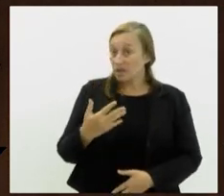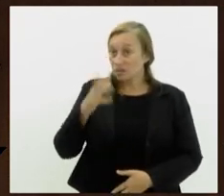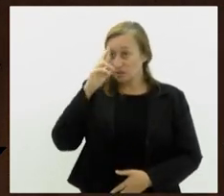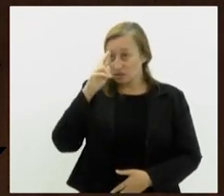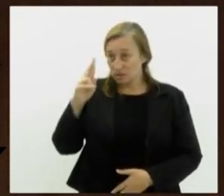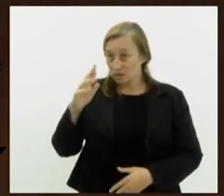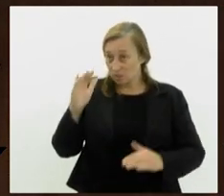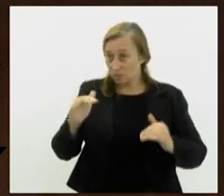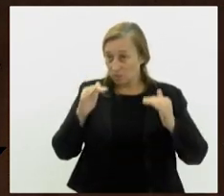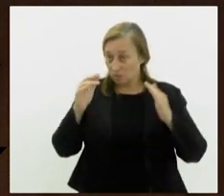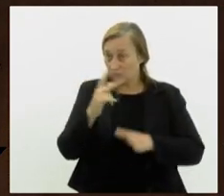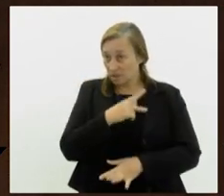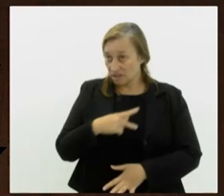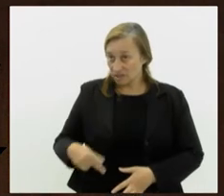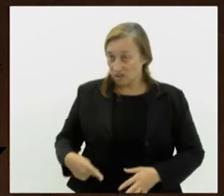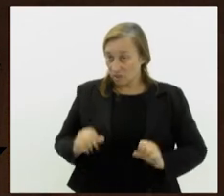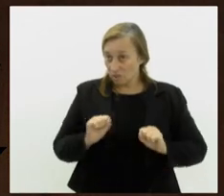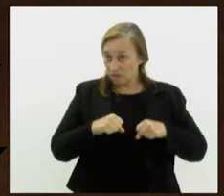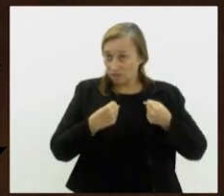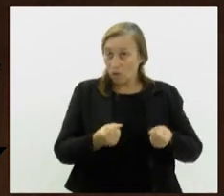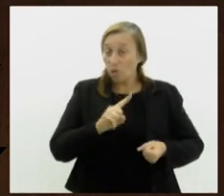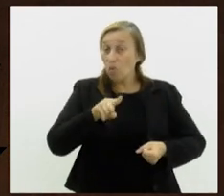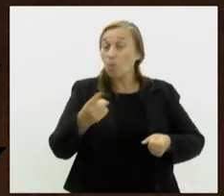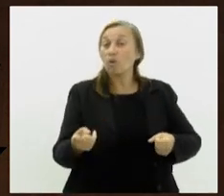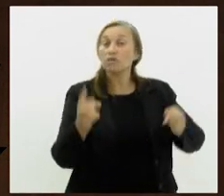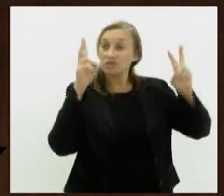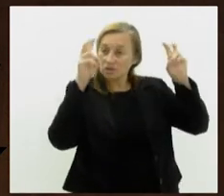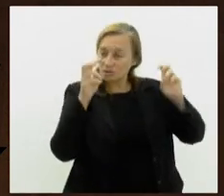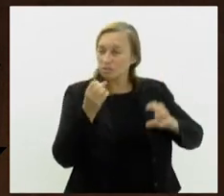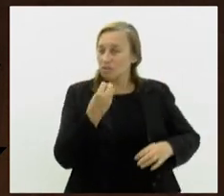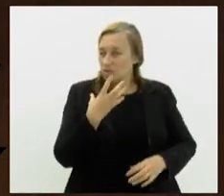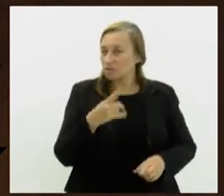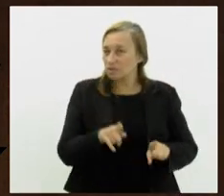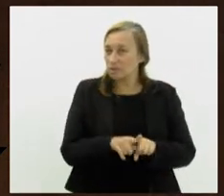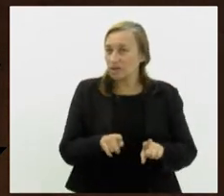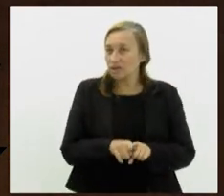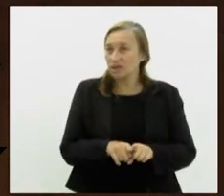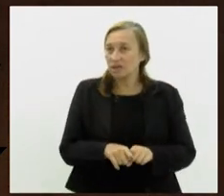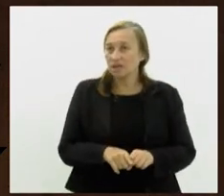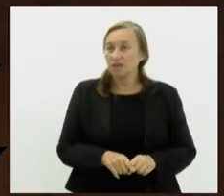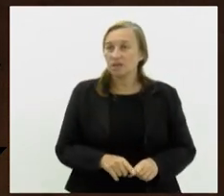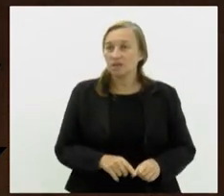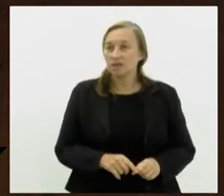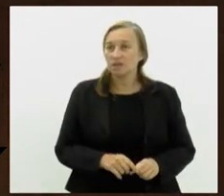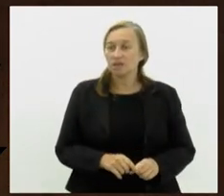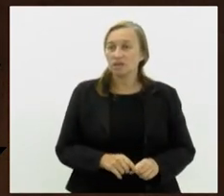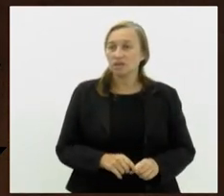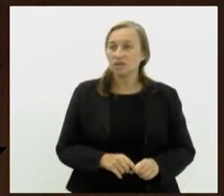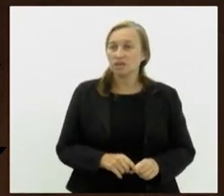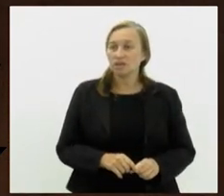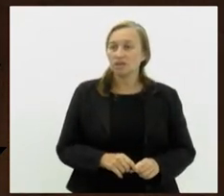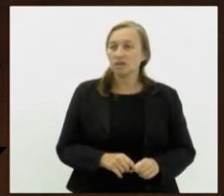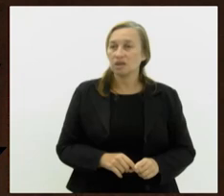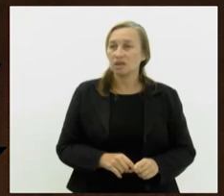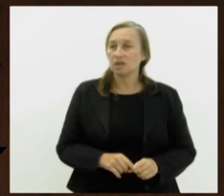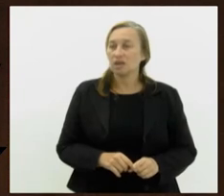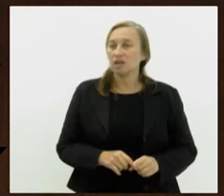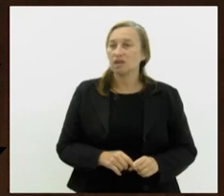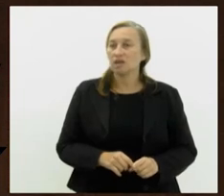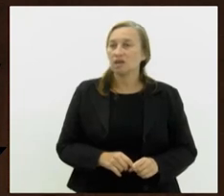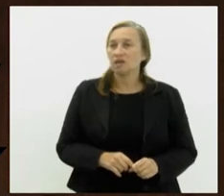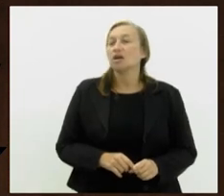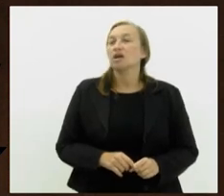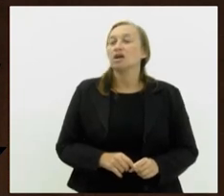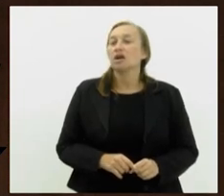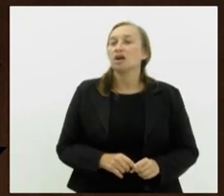que é um defensor, é um outro assunto, mas é pertinente, a questão da execução das emendas parlamentares